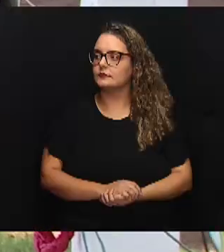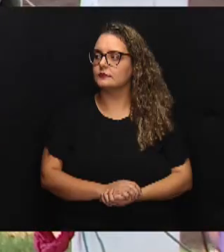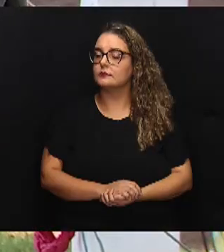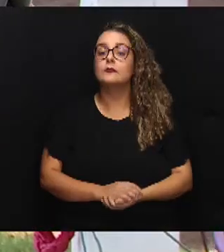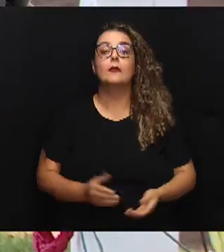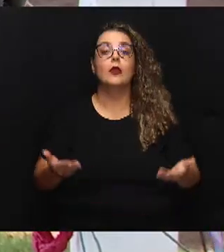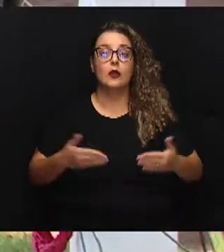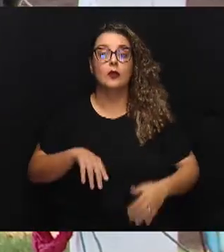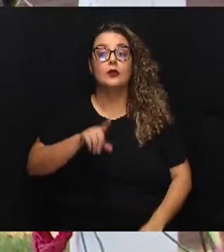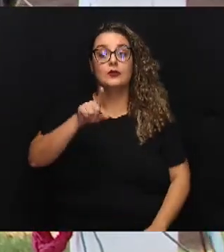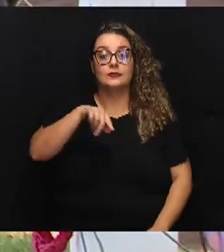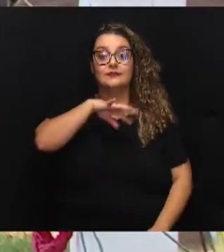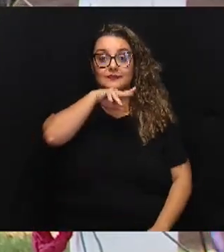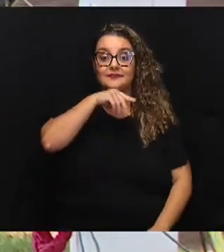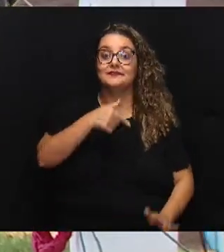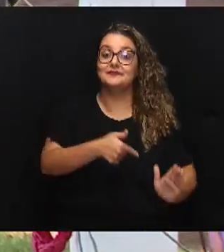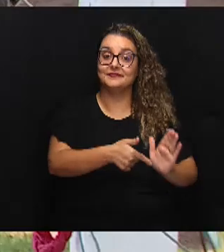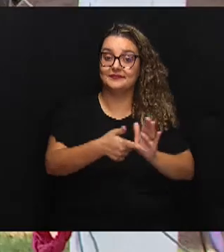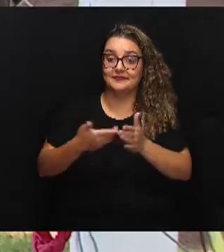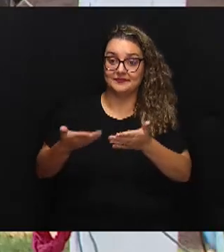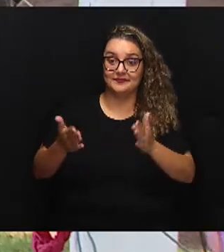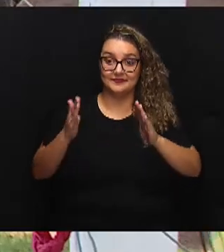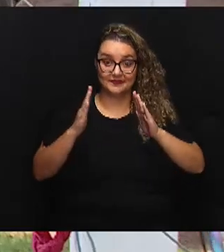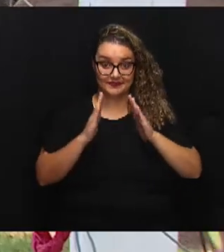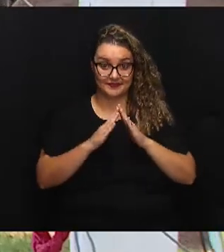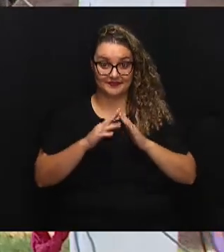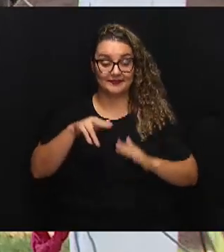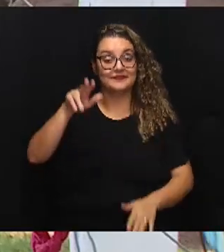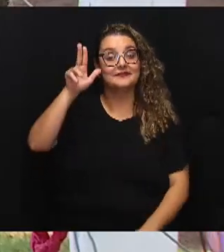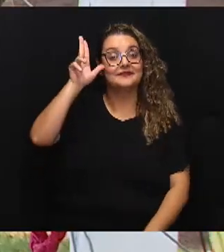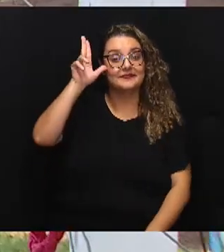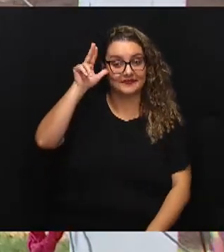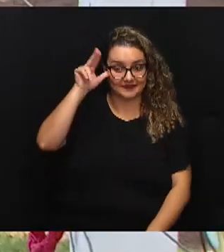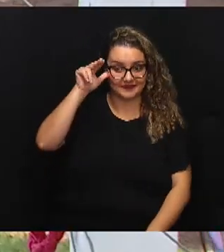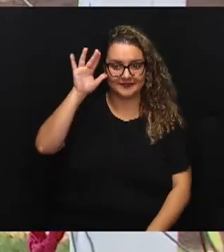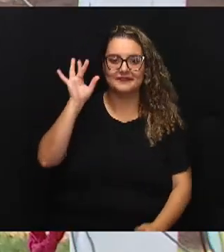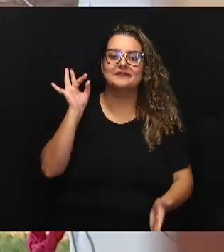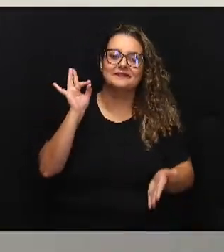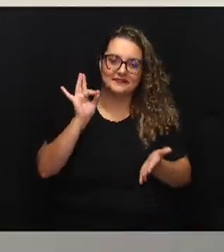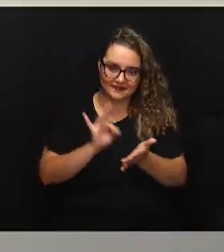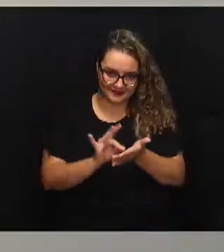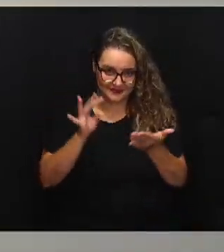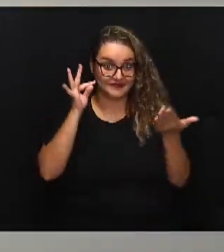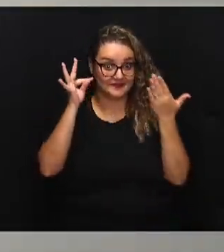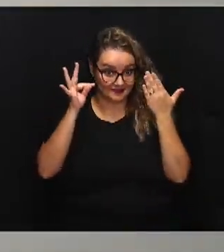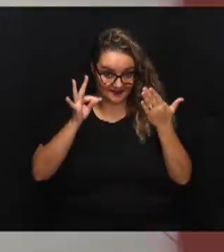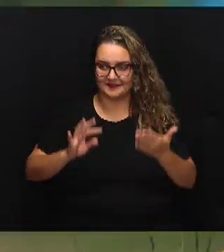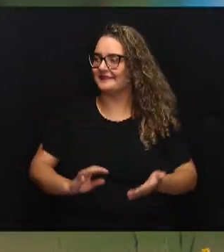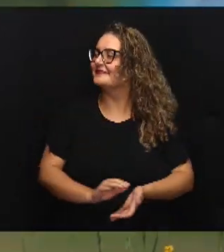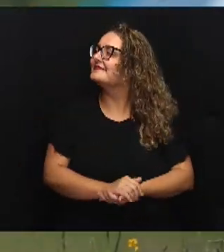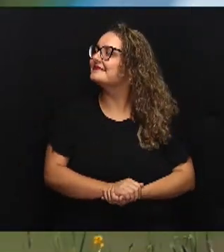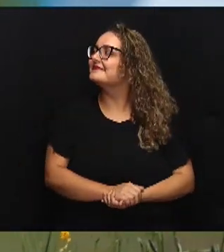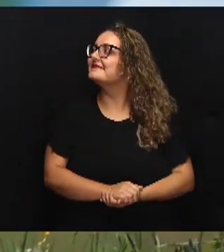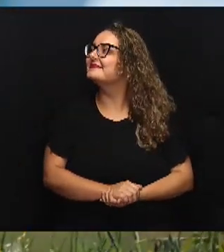hoje o El Bicho vai mostrar para você aí de casa que os cavalos são verdadeiros terapeutas.